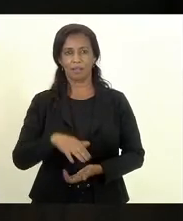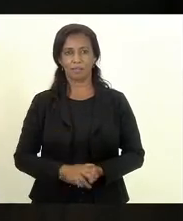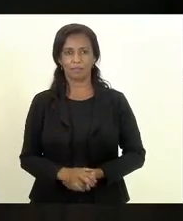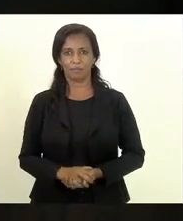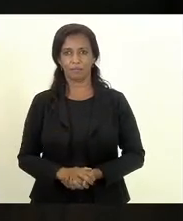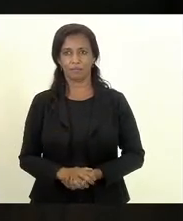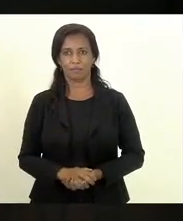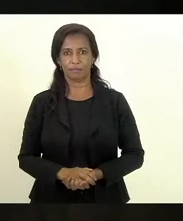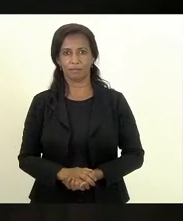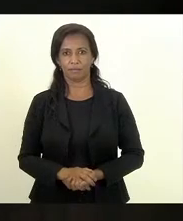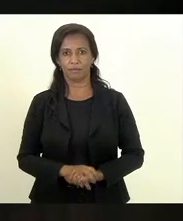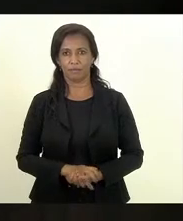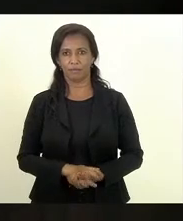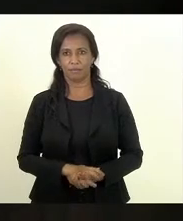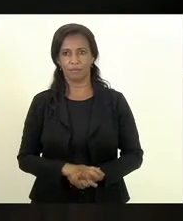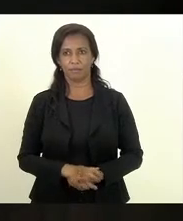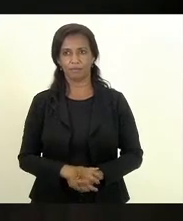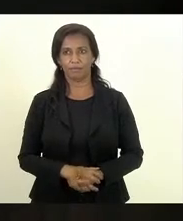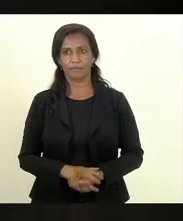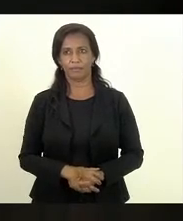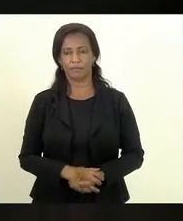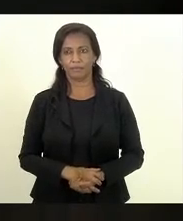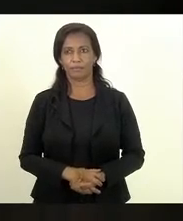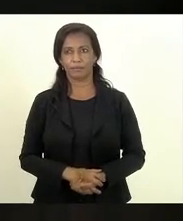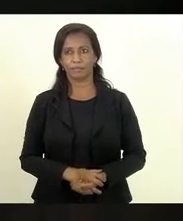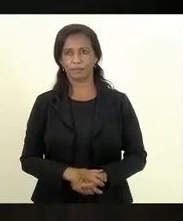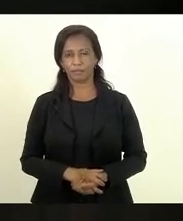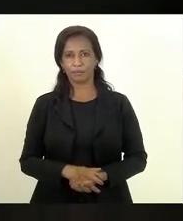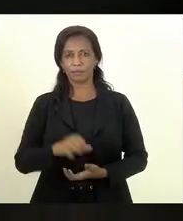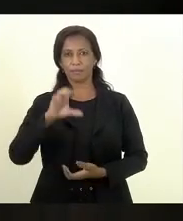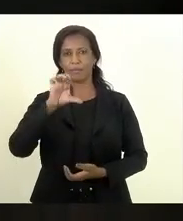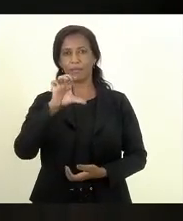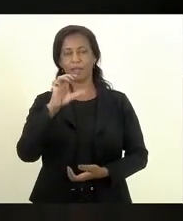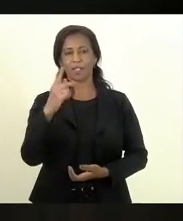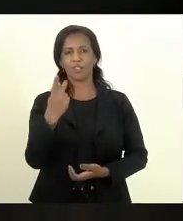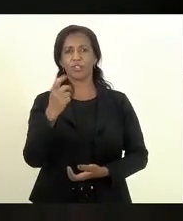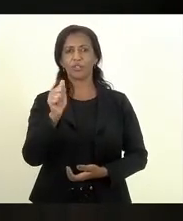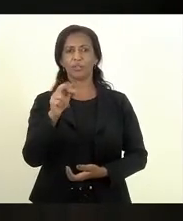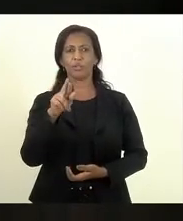Deputada Zeidan. Deputado Charles Batista.